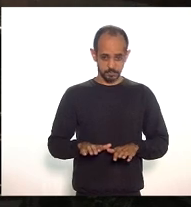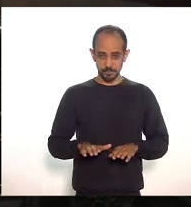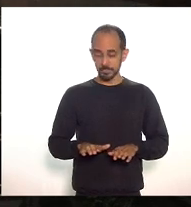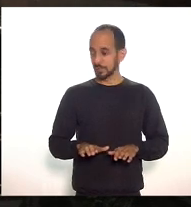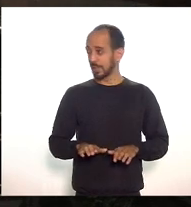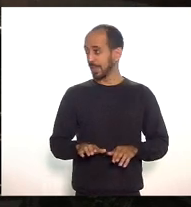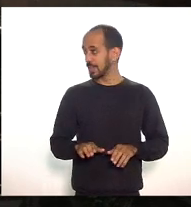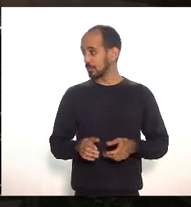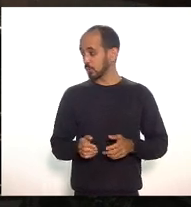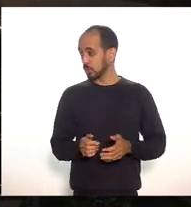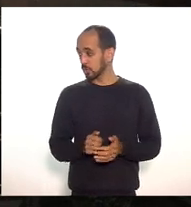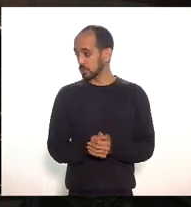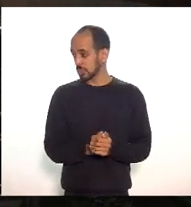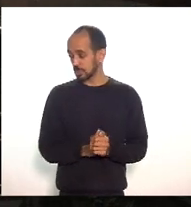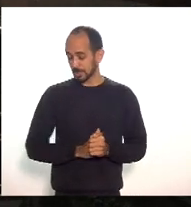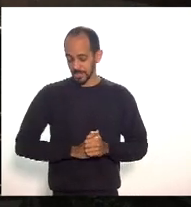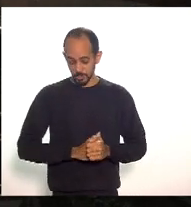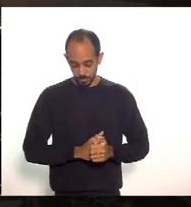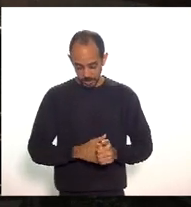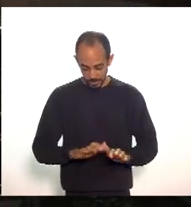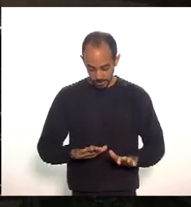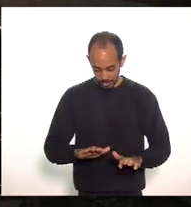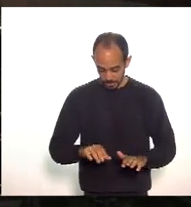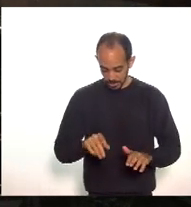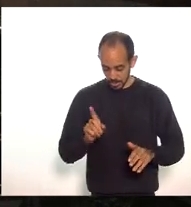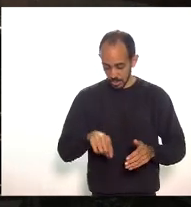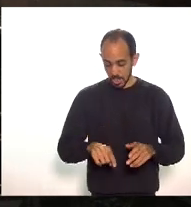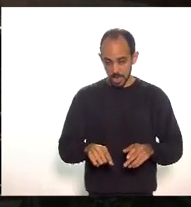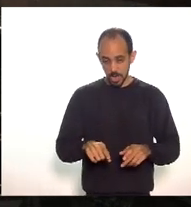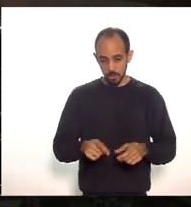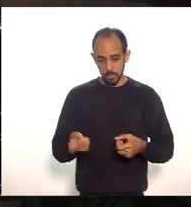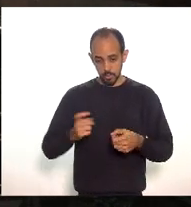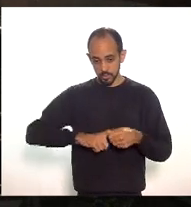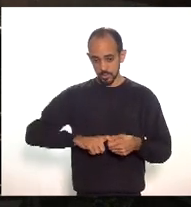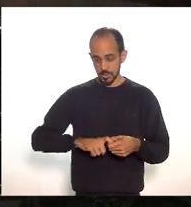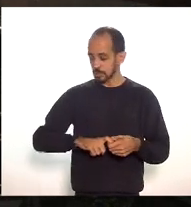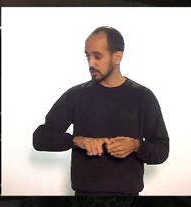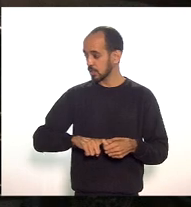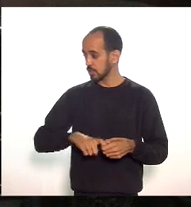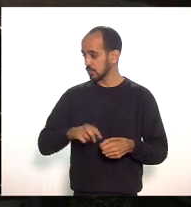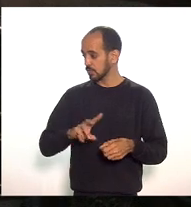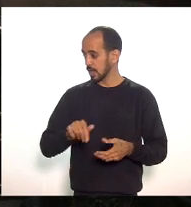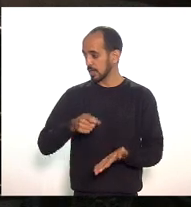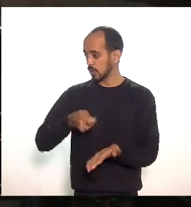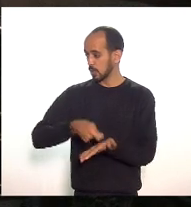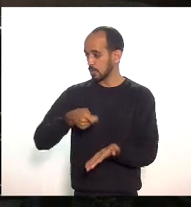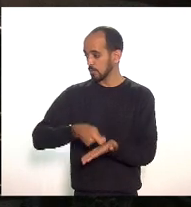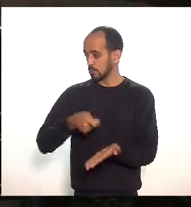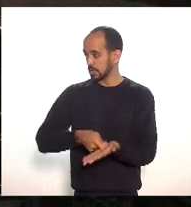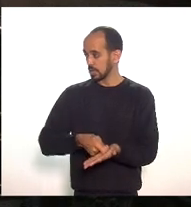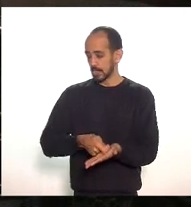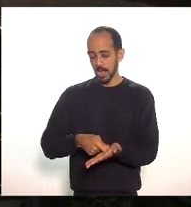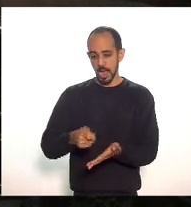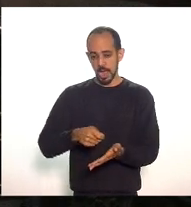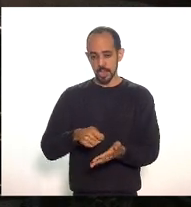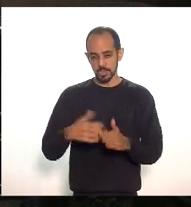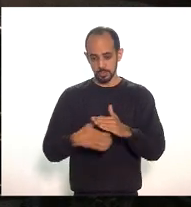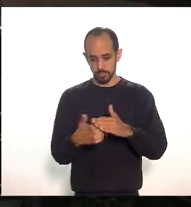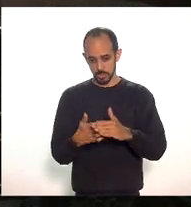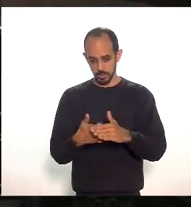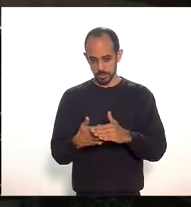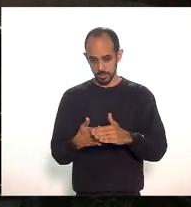uma concessão que vai obrigar as empresas interessadas e que vençam a licitação